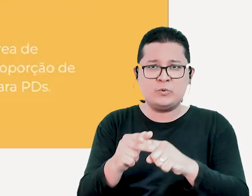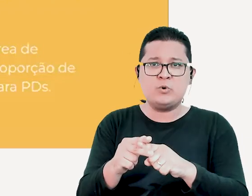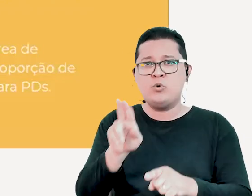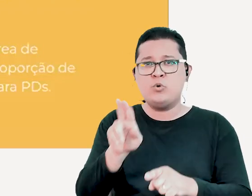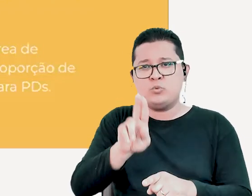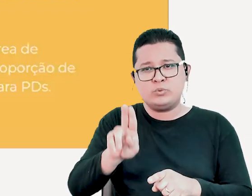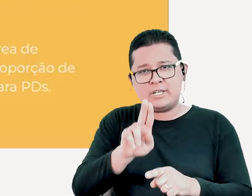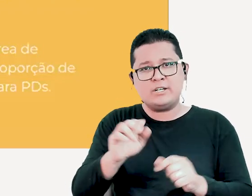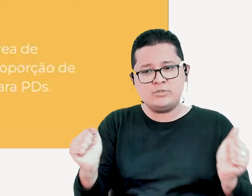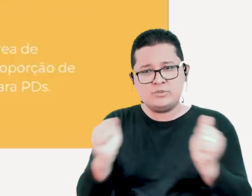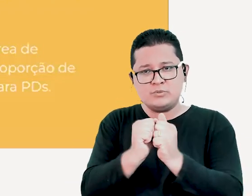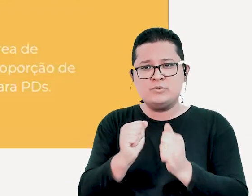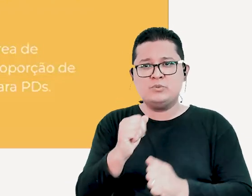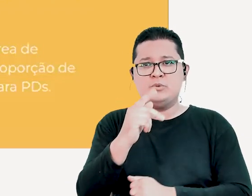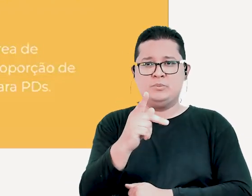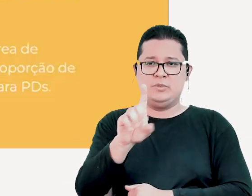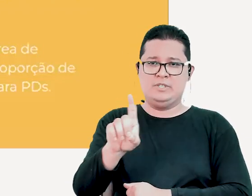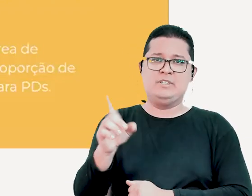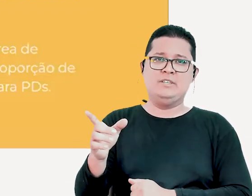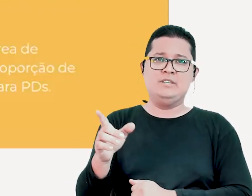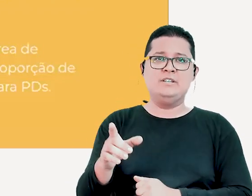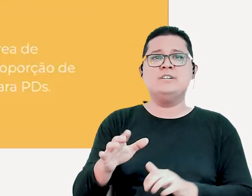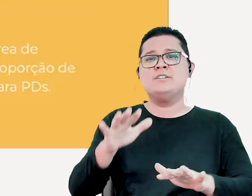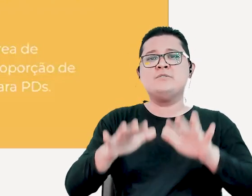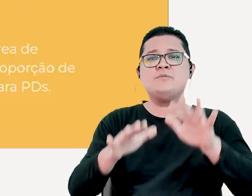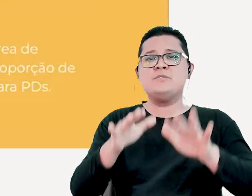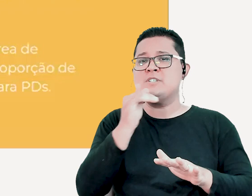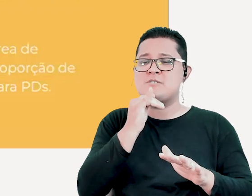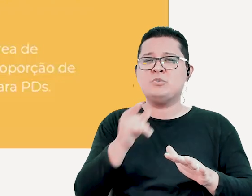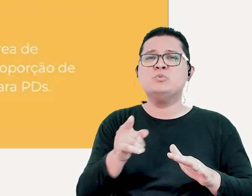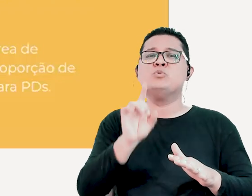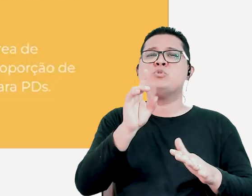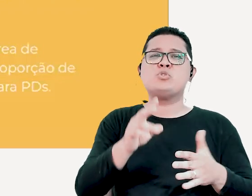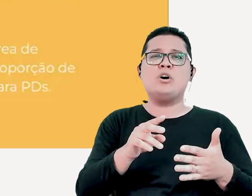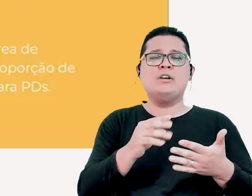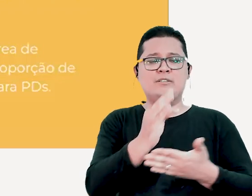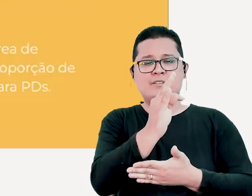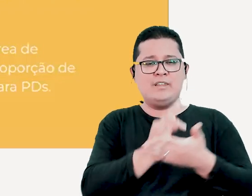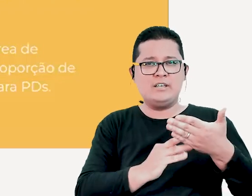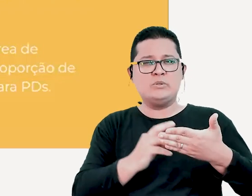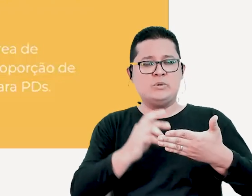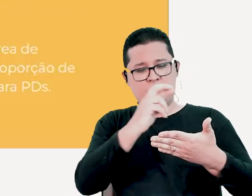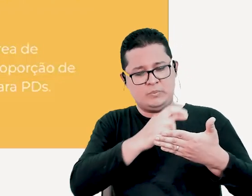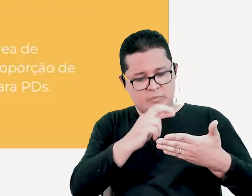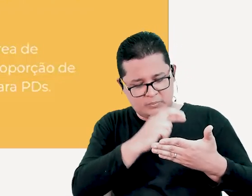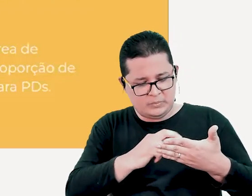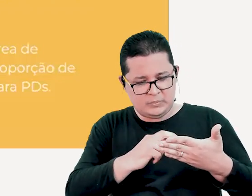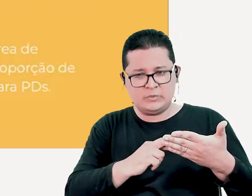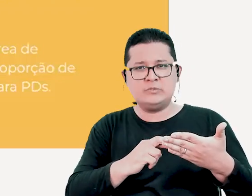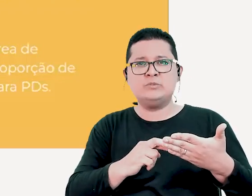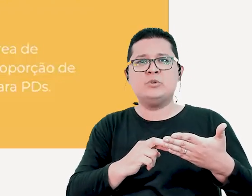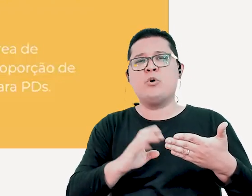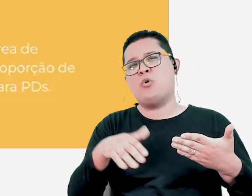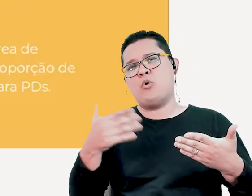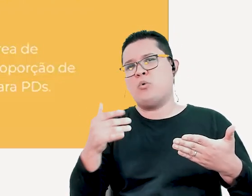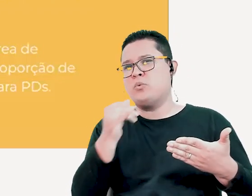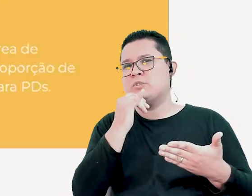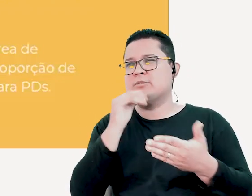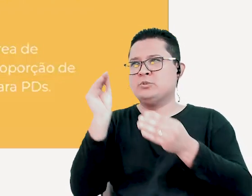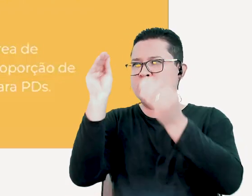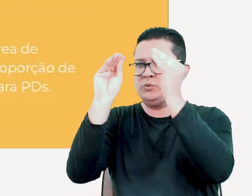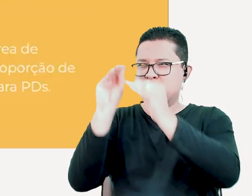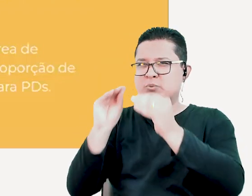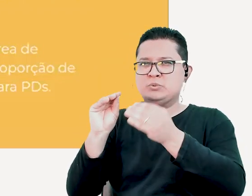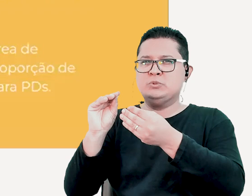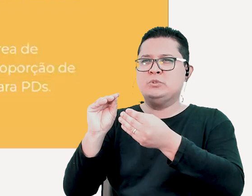revisões textuais ou alguma parte de revisão de componentes, né? Então, a ideia é que a